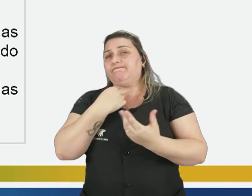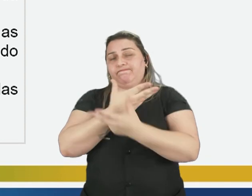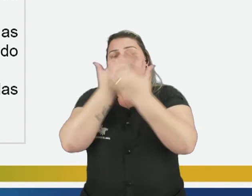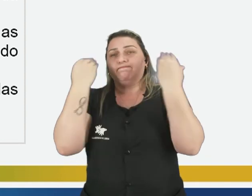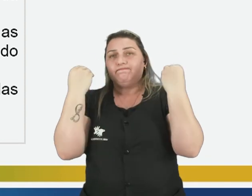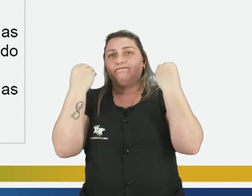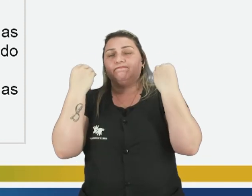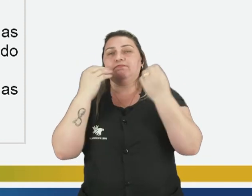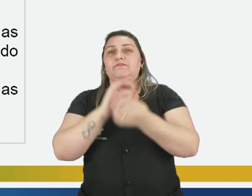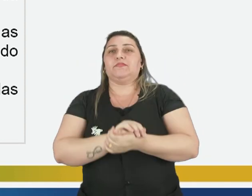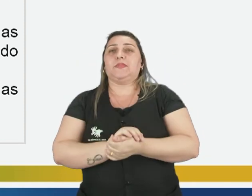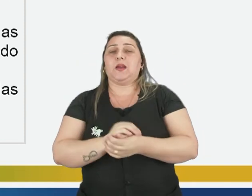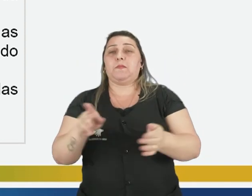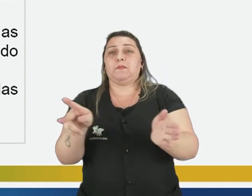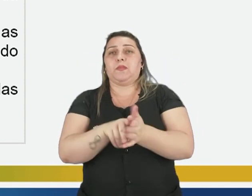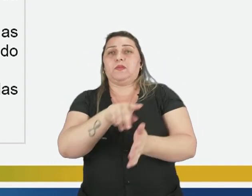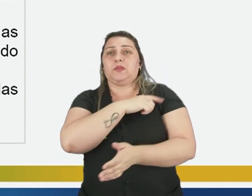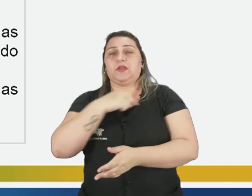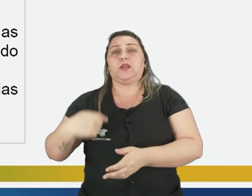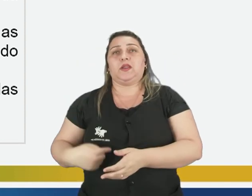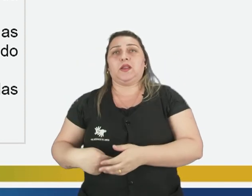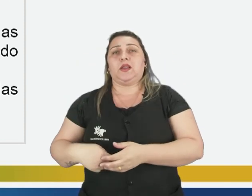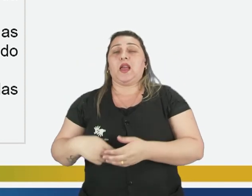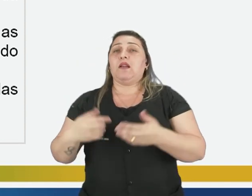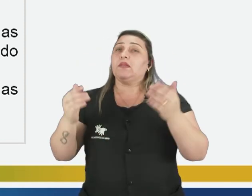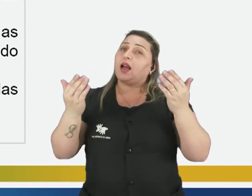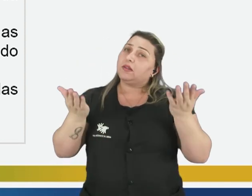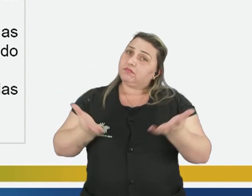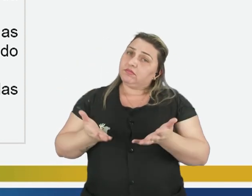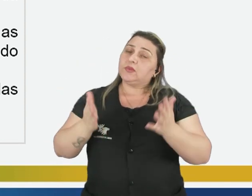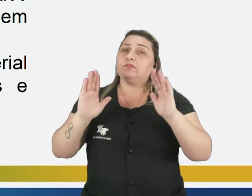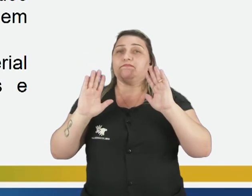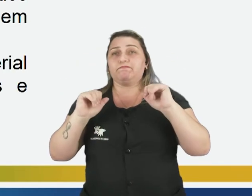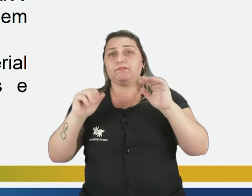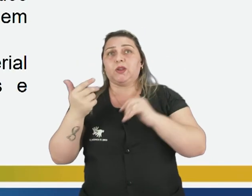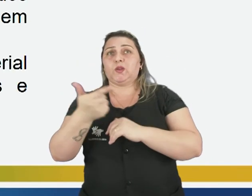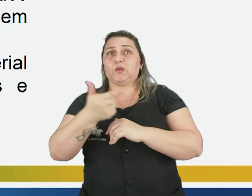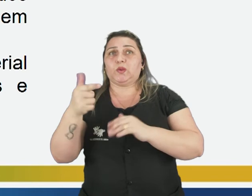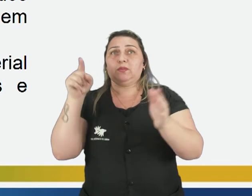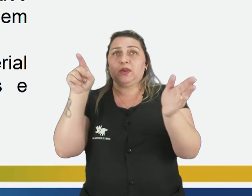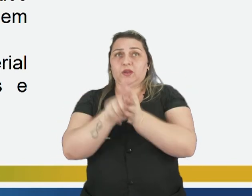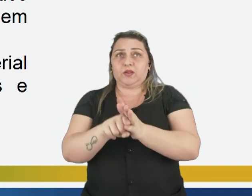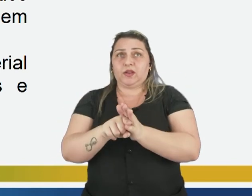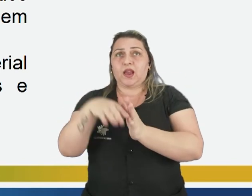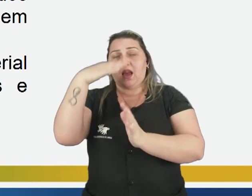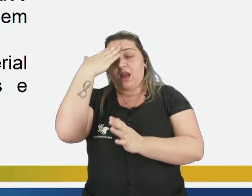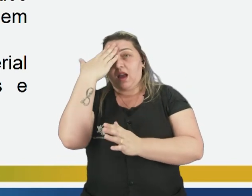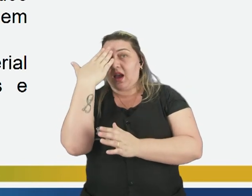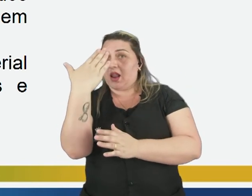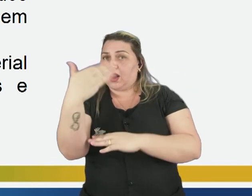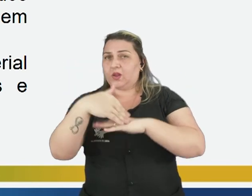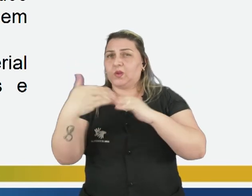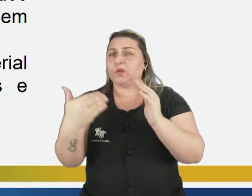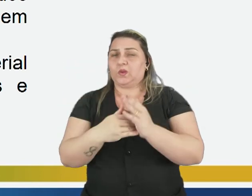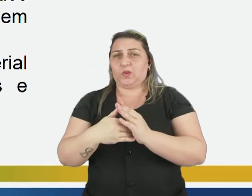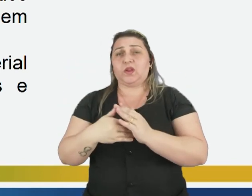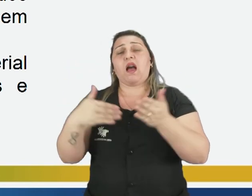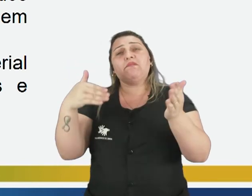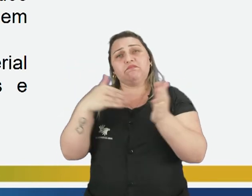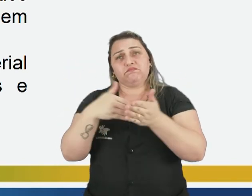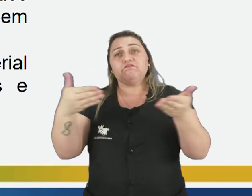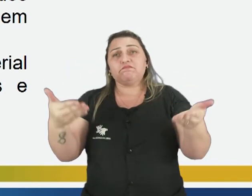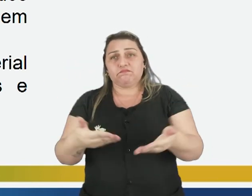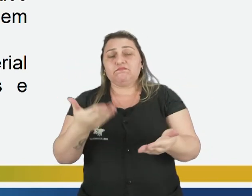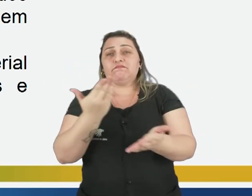Então é uma tendência da China. Com isso, eu me despeço com essas duas questões. Agradeço a todos que têm acompanhado até aqui